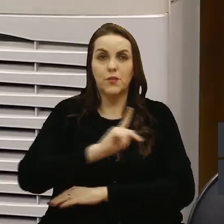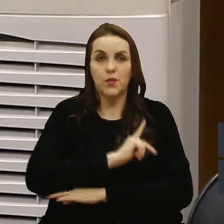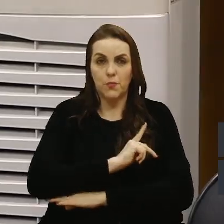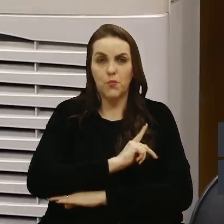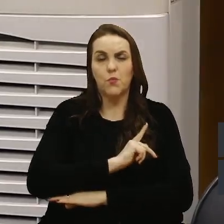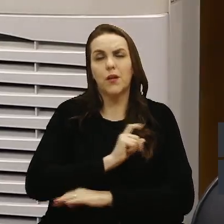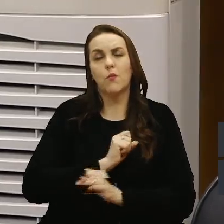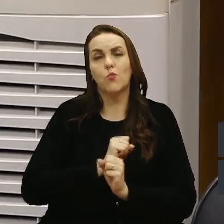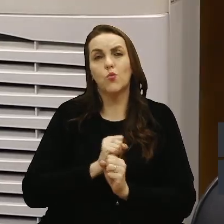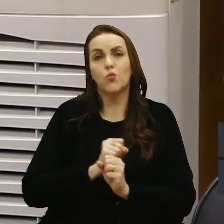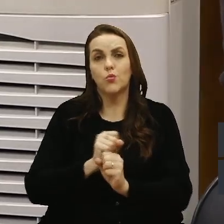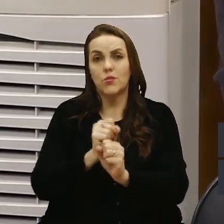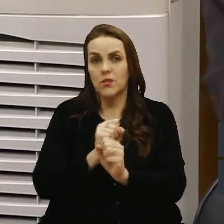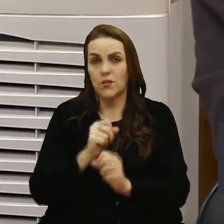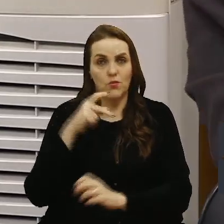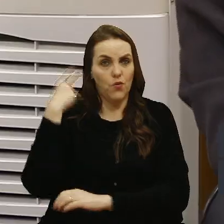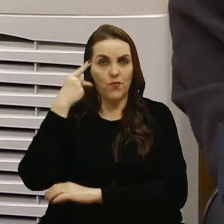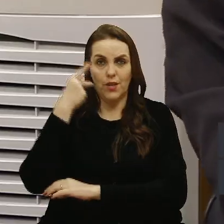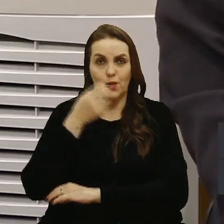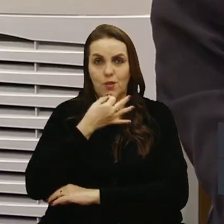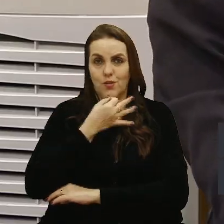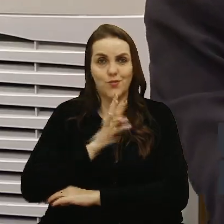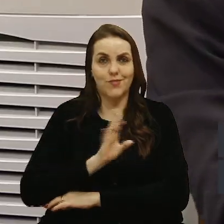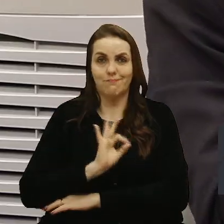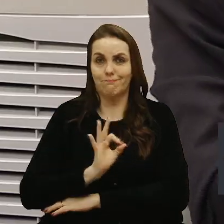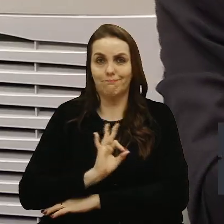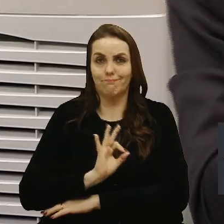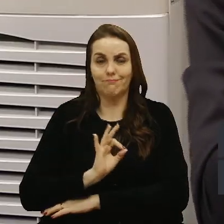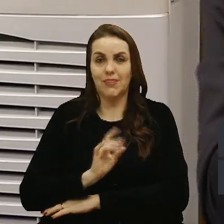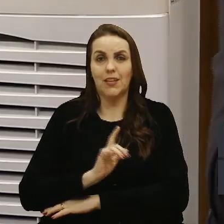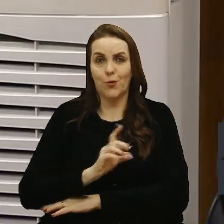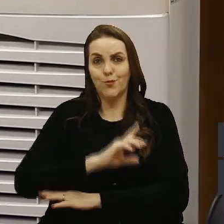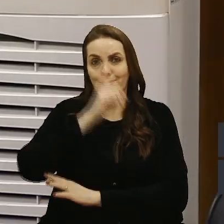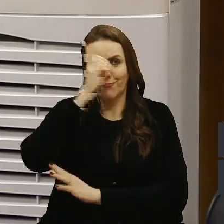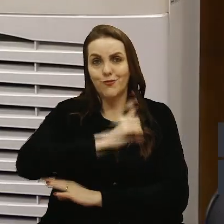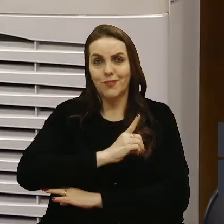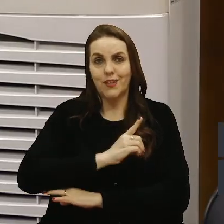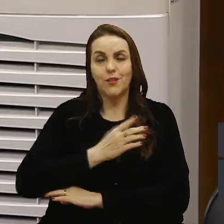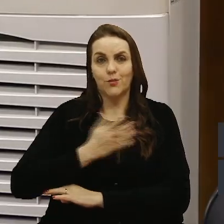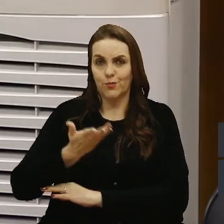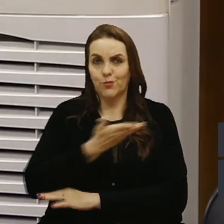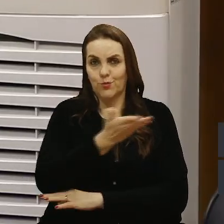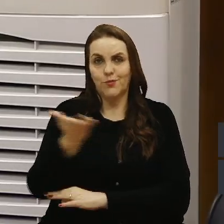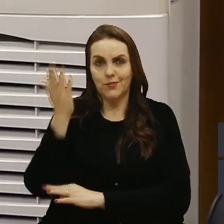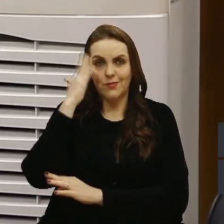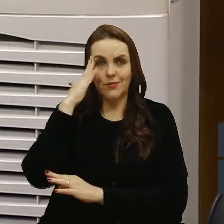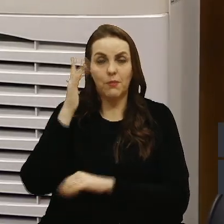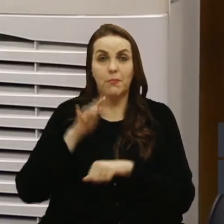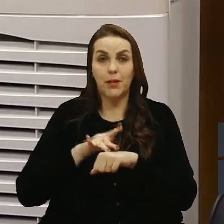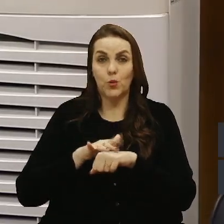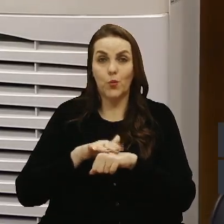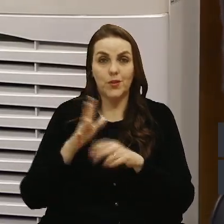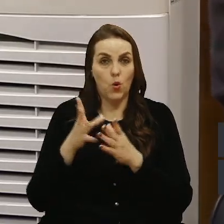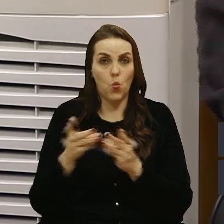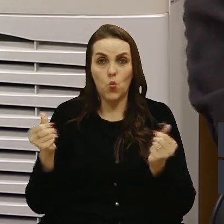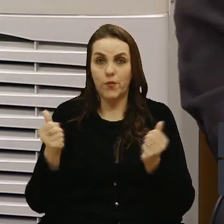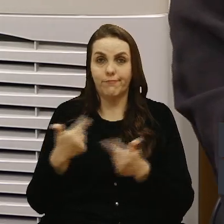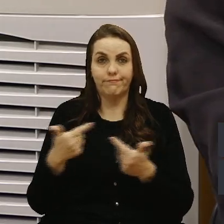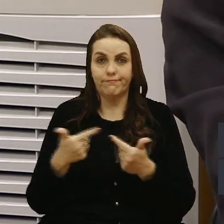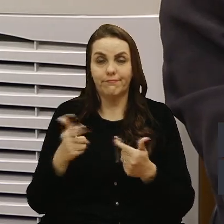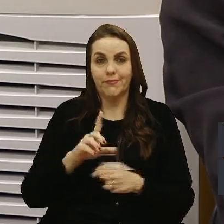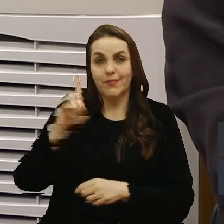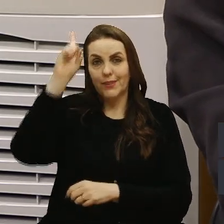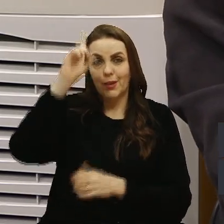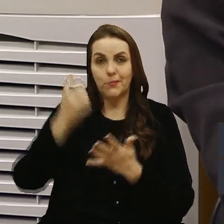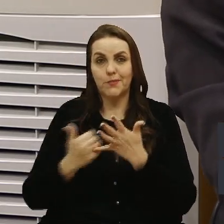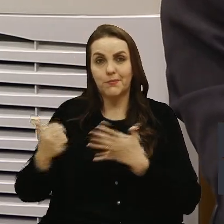anos, nem era vereador de Caxias e consegui esse direito. Hoje todos sabem aqui que eu tenho uma doença que não tem cura, mas Deus me dá o privilégio de